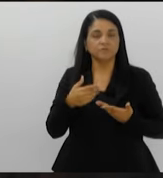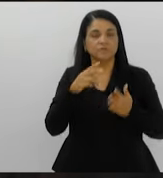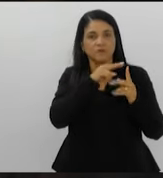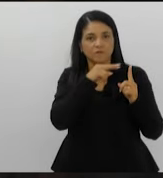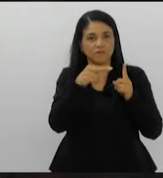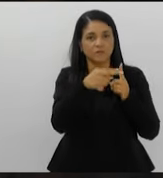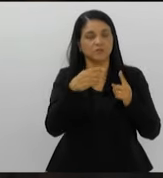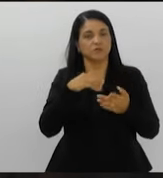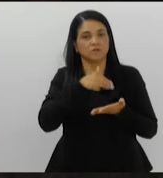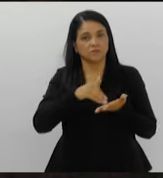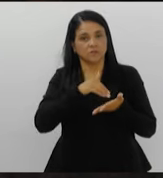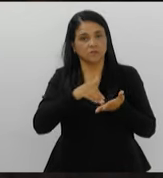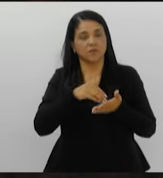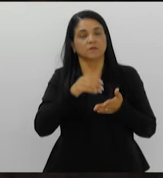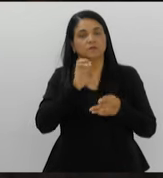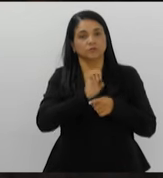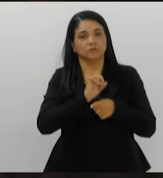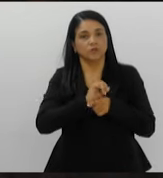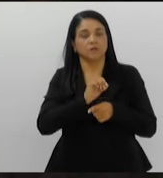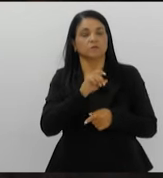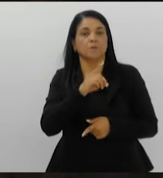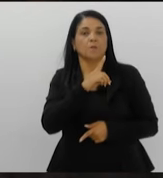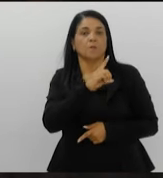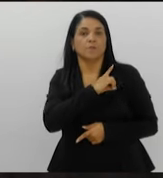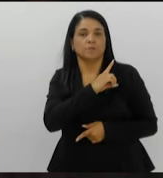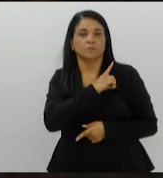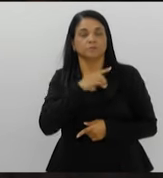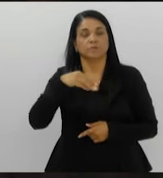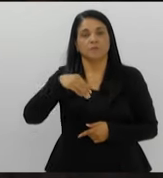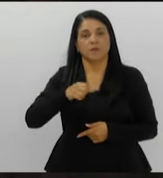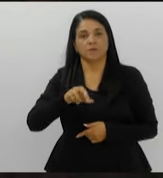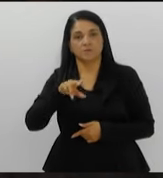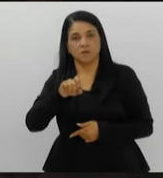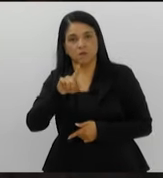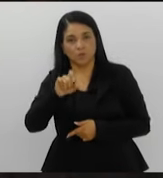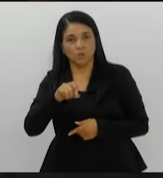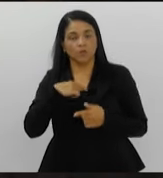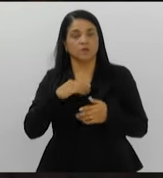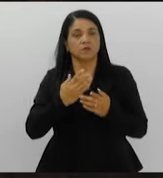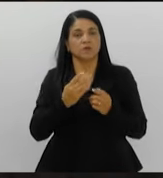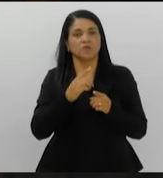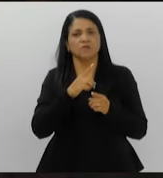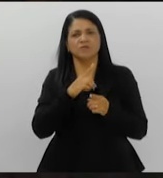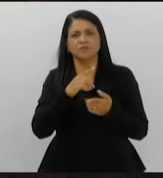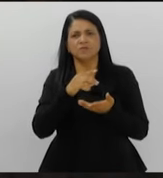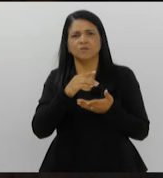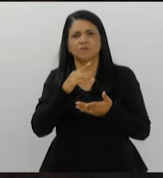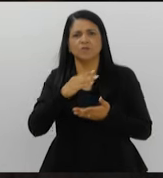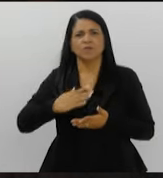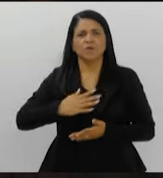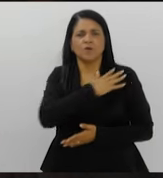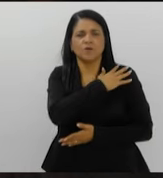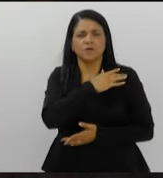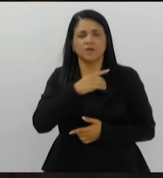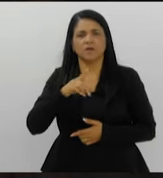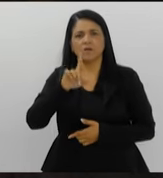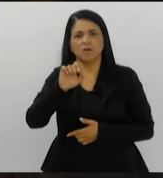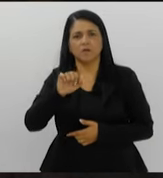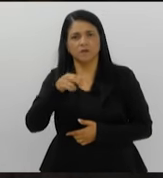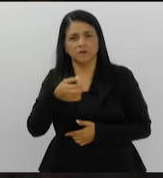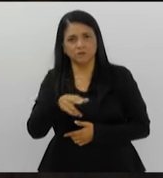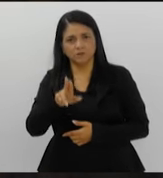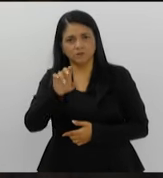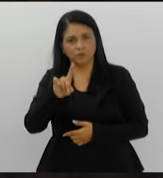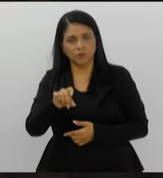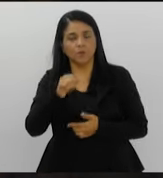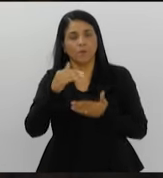ao secretário de Estado da Polícia Militar, coronel PM Marcelo de Menezes Nogueira, e ao secretário de Estado de Defesa Civil, coronel bombeiro militar Leandro Sampaio Monteiro,